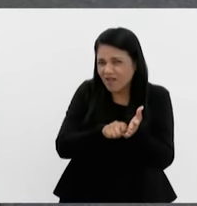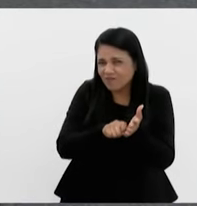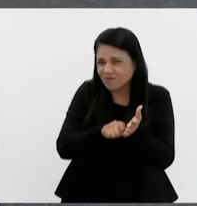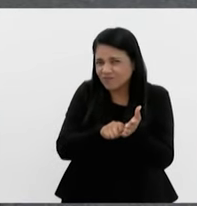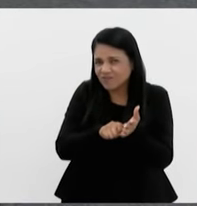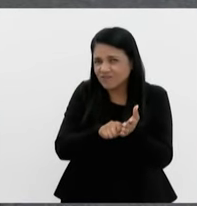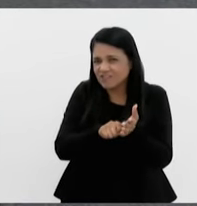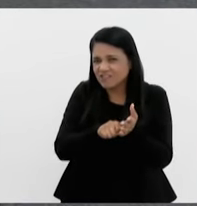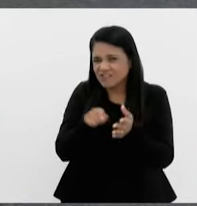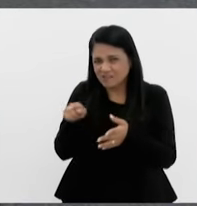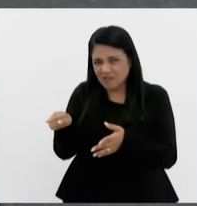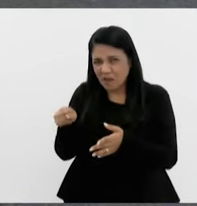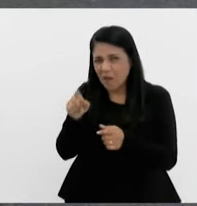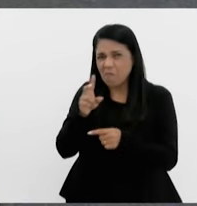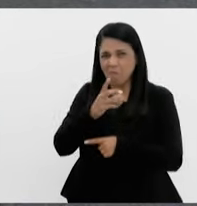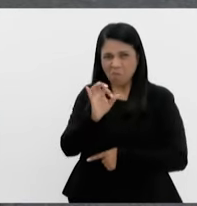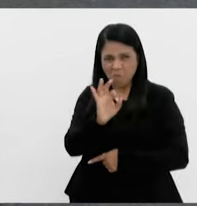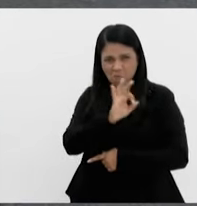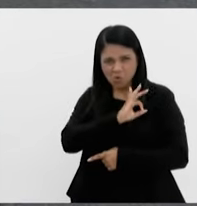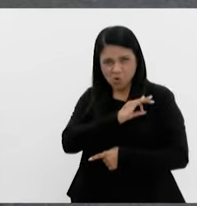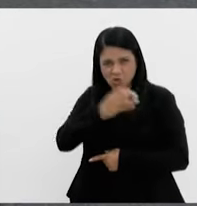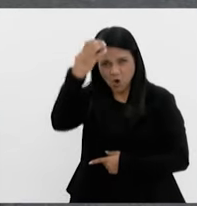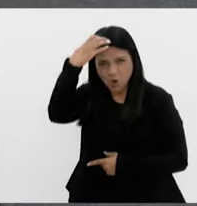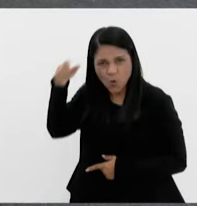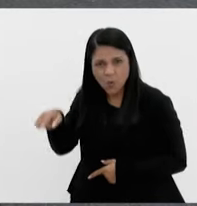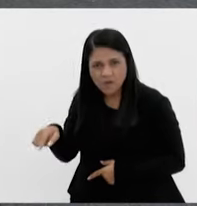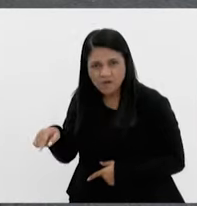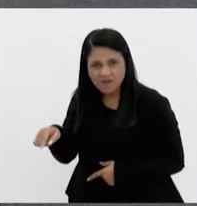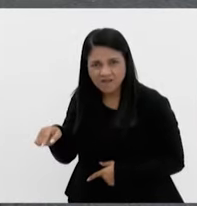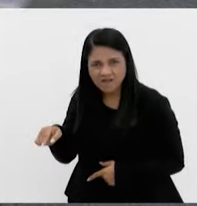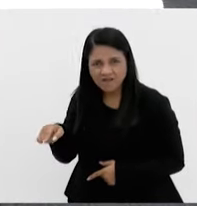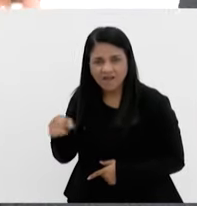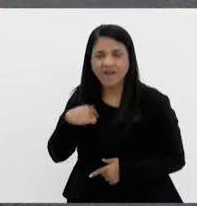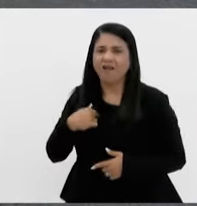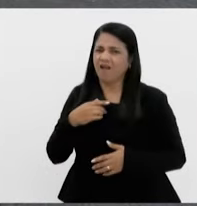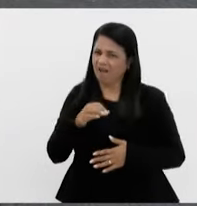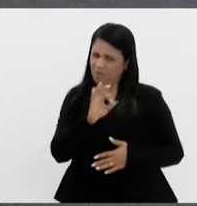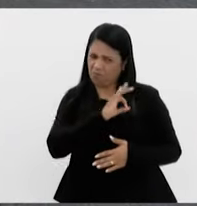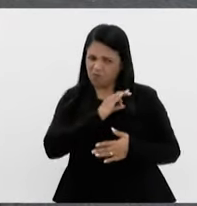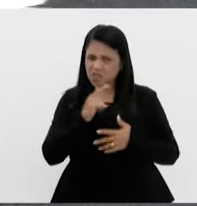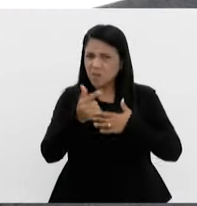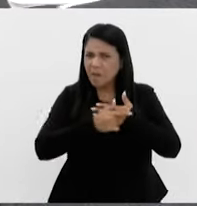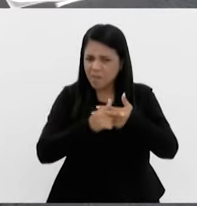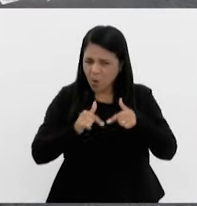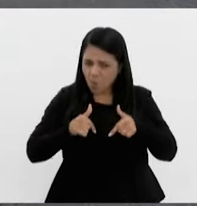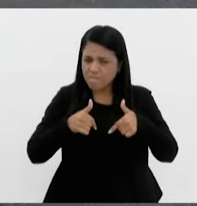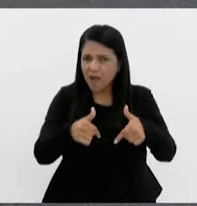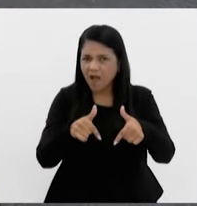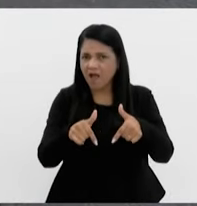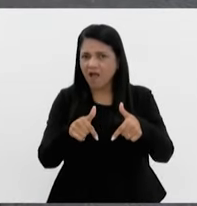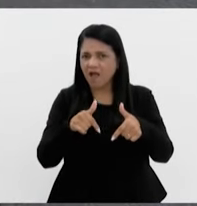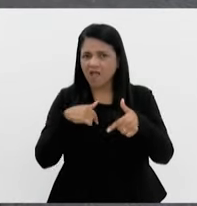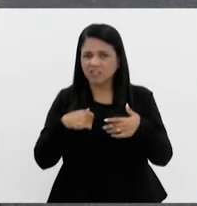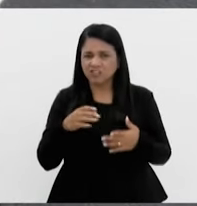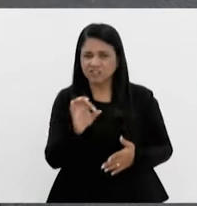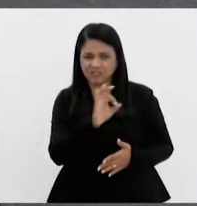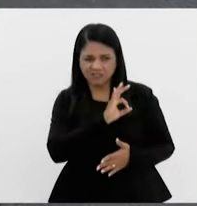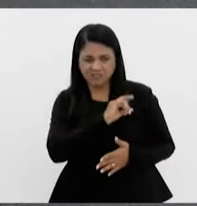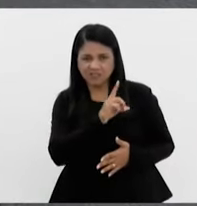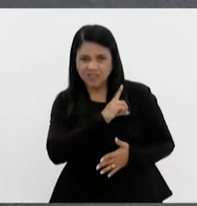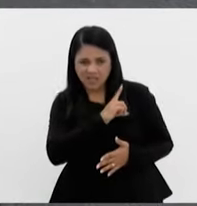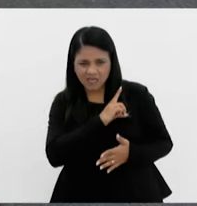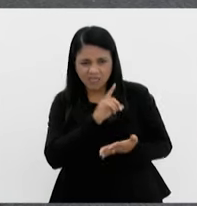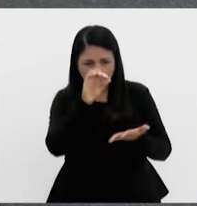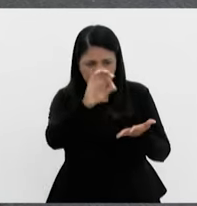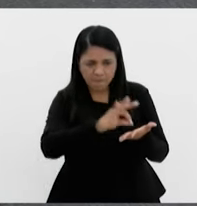polícia aí meu irmão a polícia fez o papel dele se chegaram até a delegacia e tem anotações A polícia